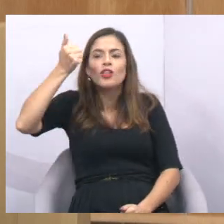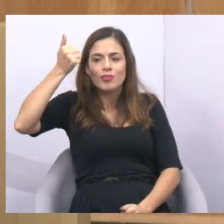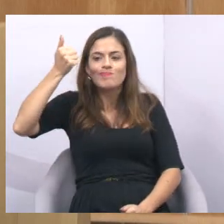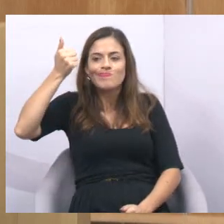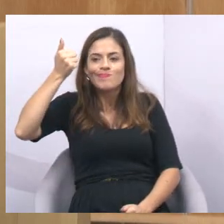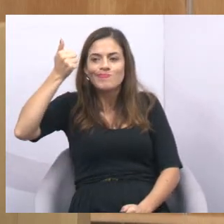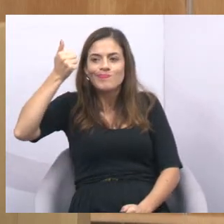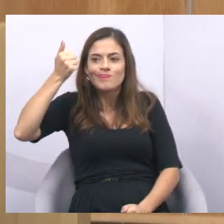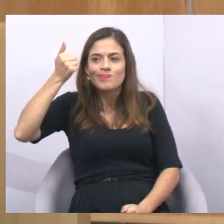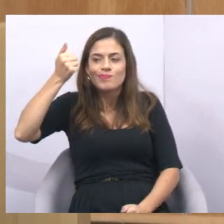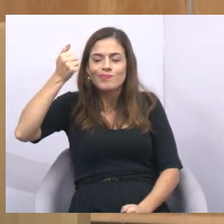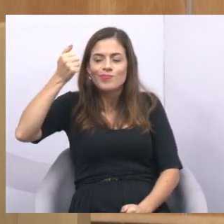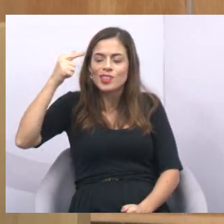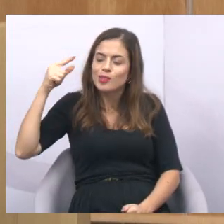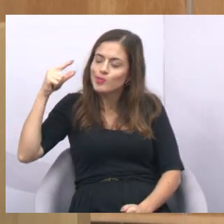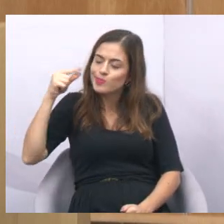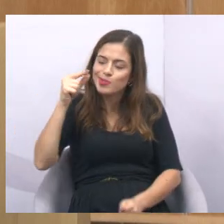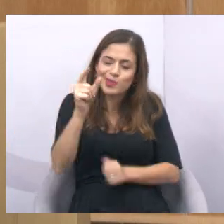é tarefa para poucos.